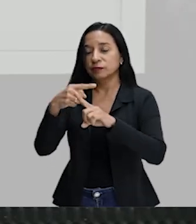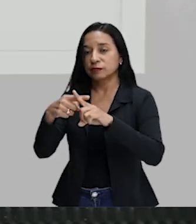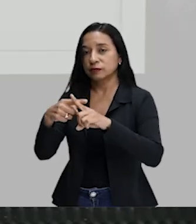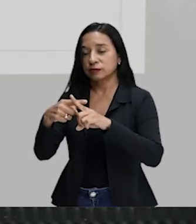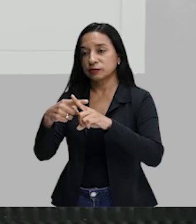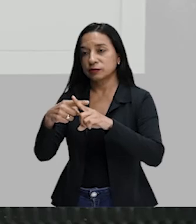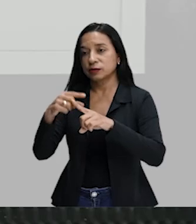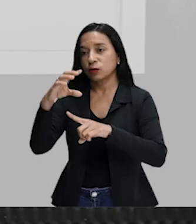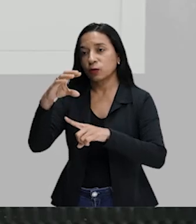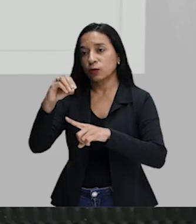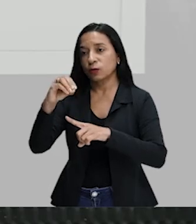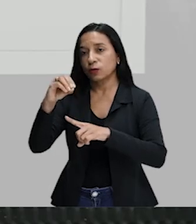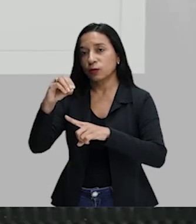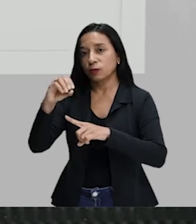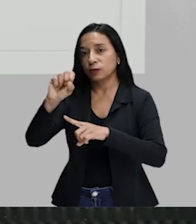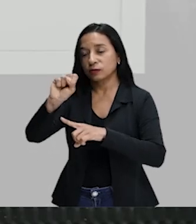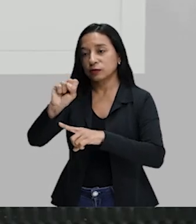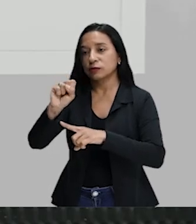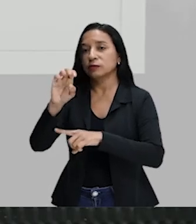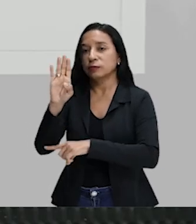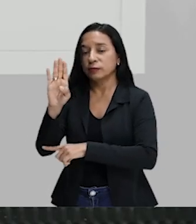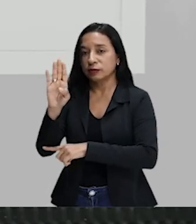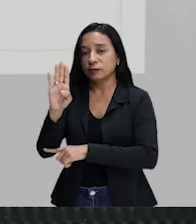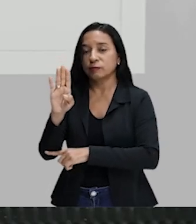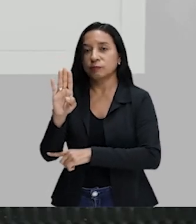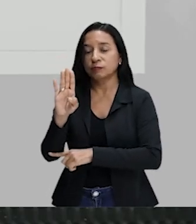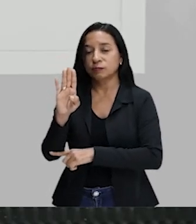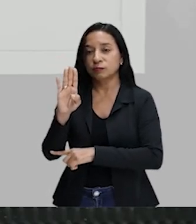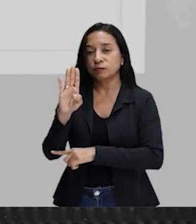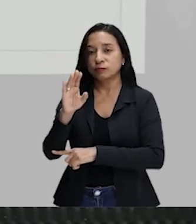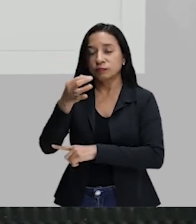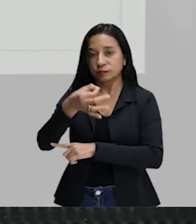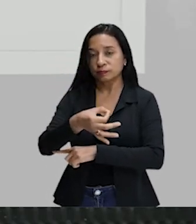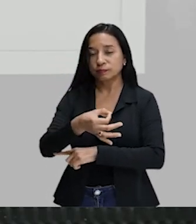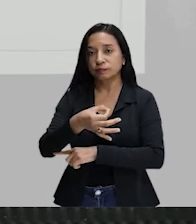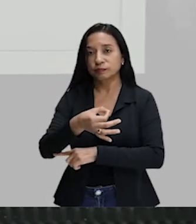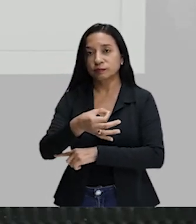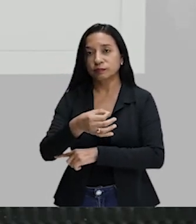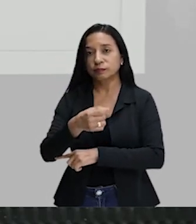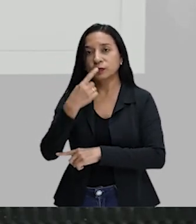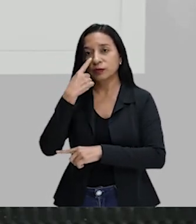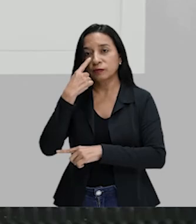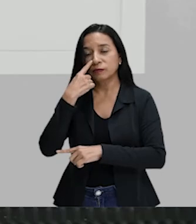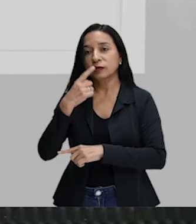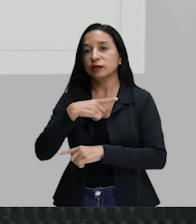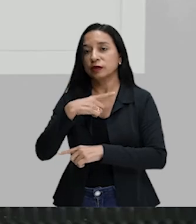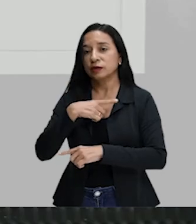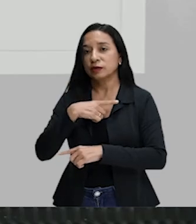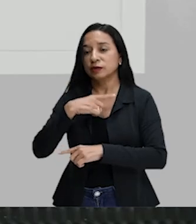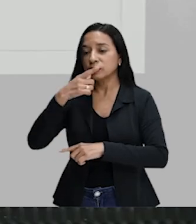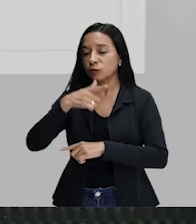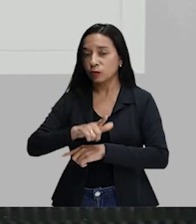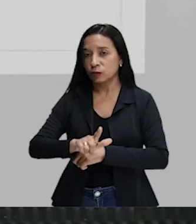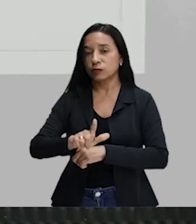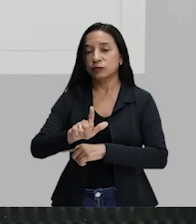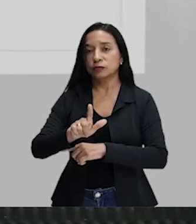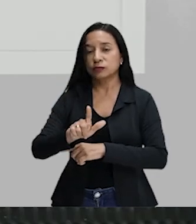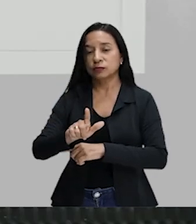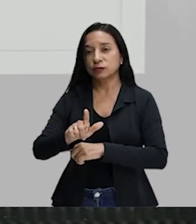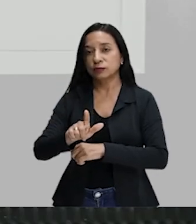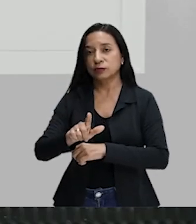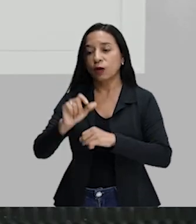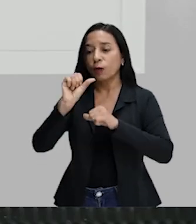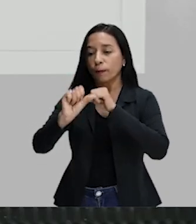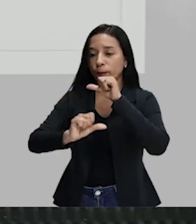vezes o cosseno de B, certo? Vê que aqui mantém o cosseno, né? E aí você